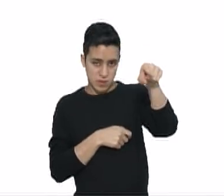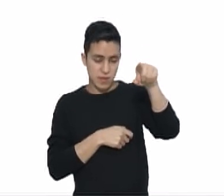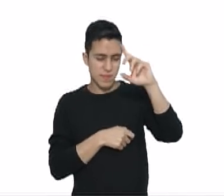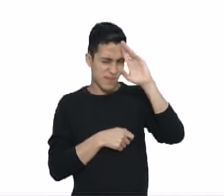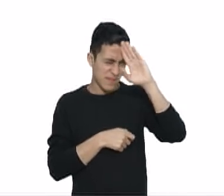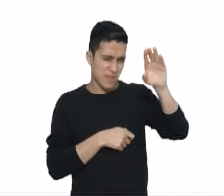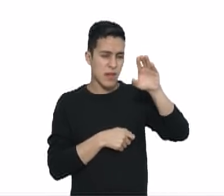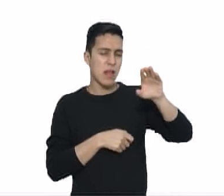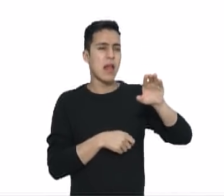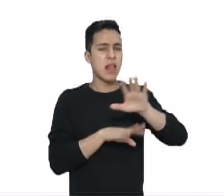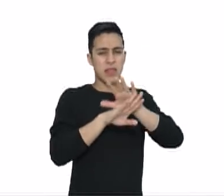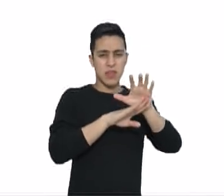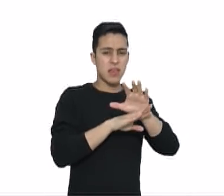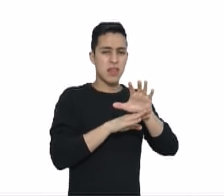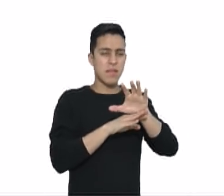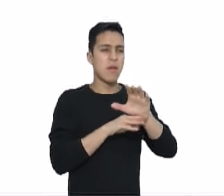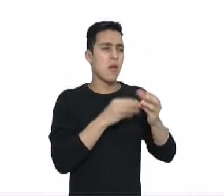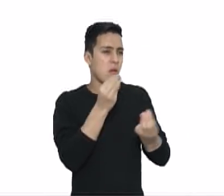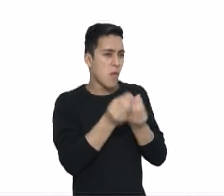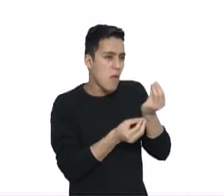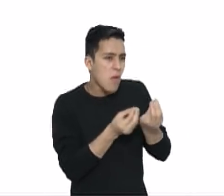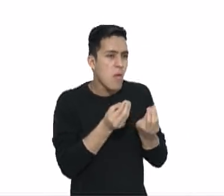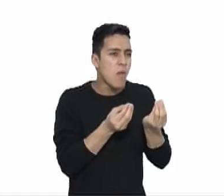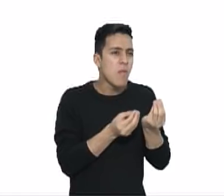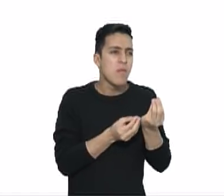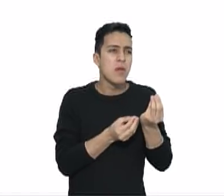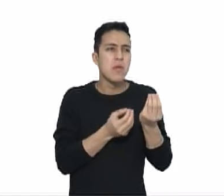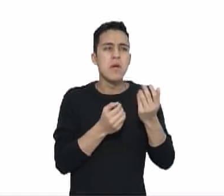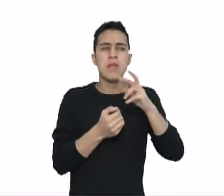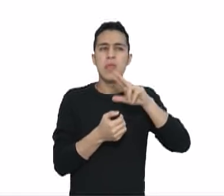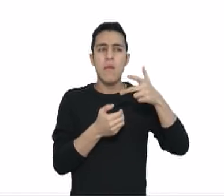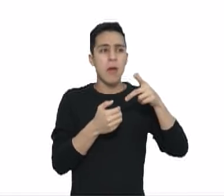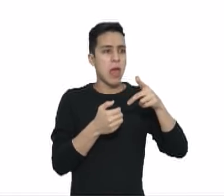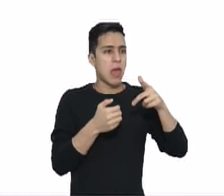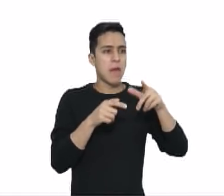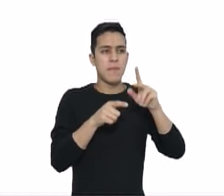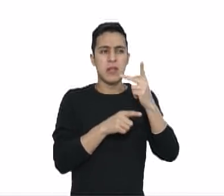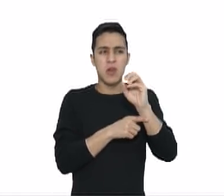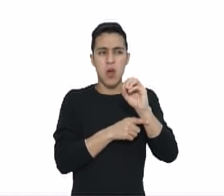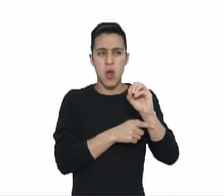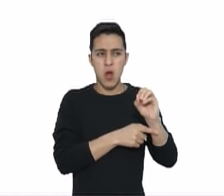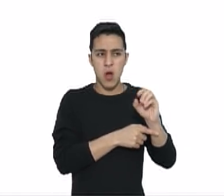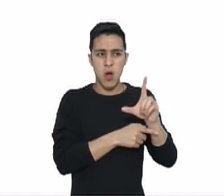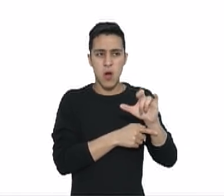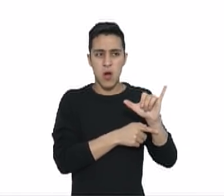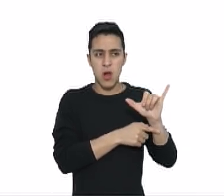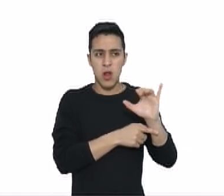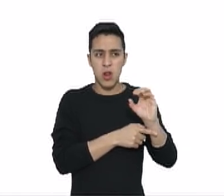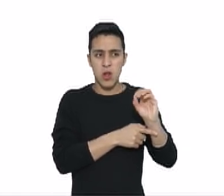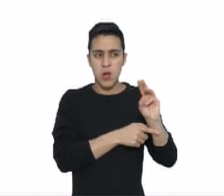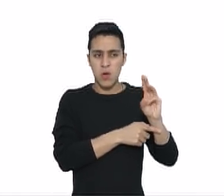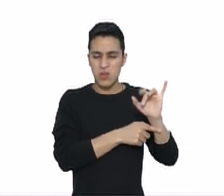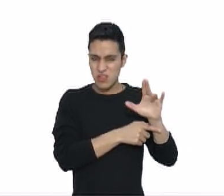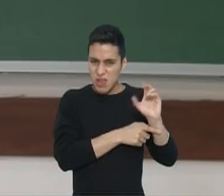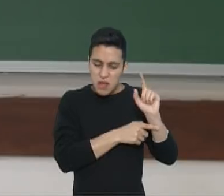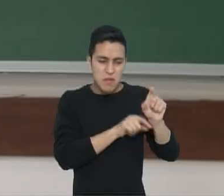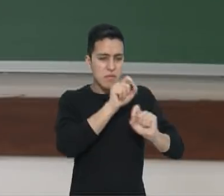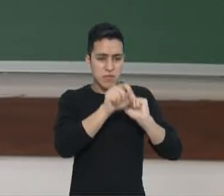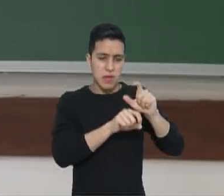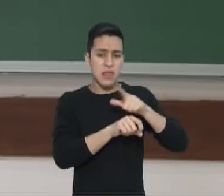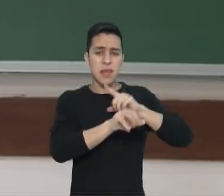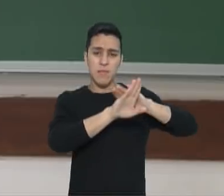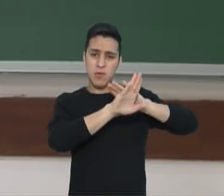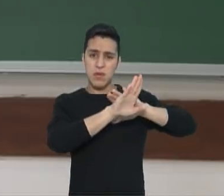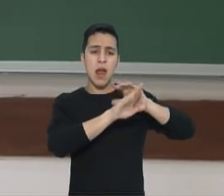cinema de Hollywood, não é guiado por uma mão invisível neutra, né? Essa mão invisível tem um braço e tem uma